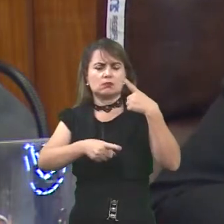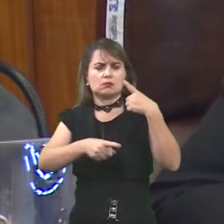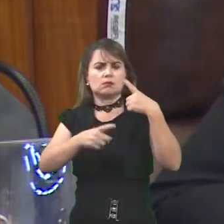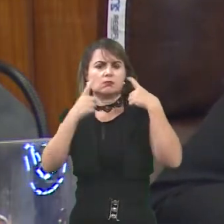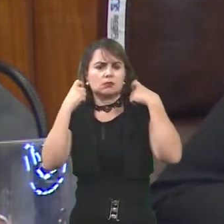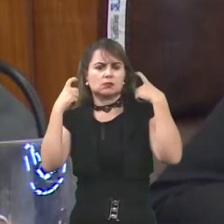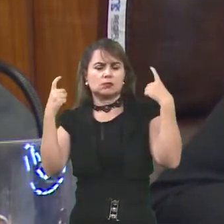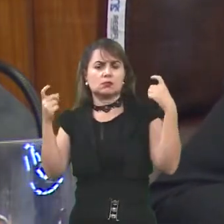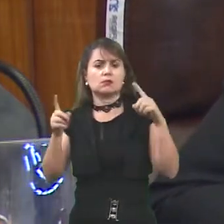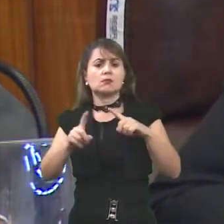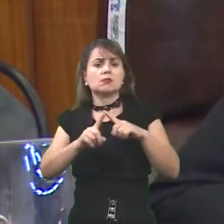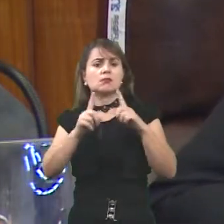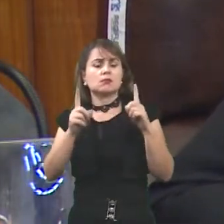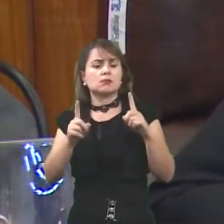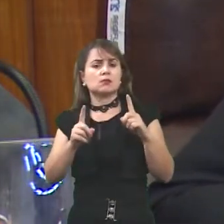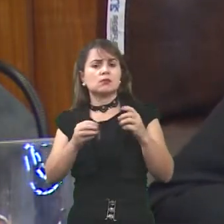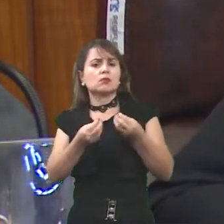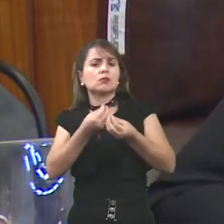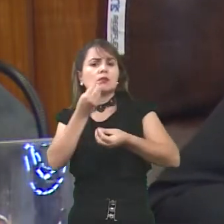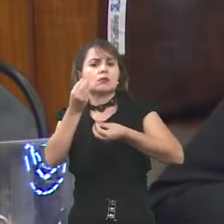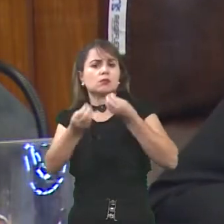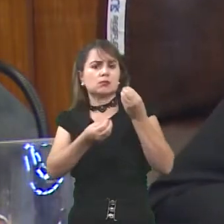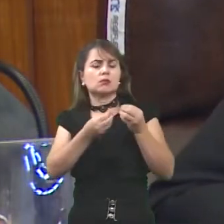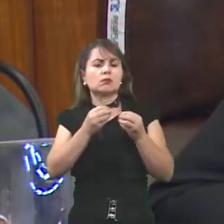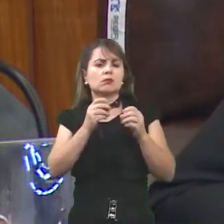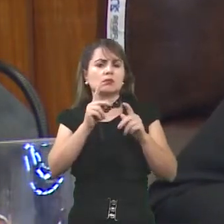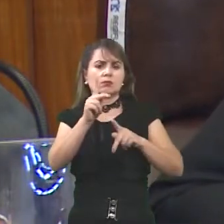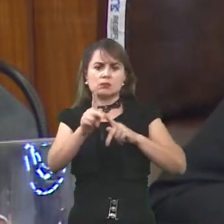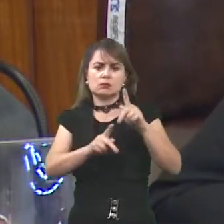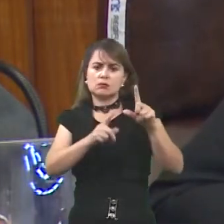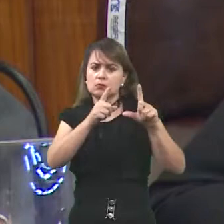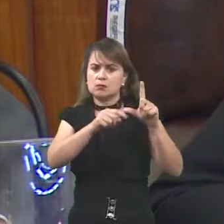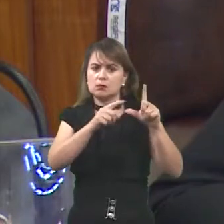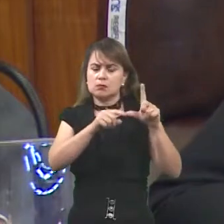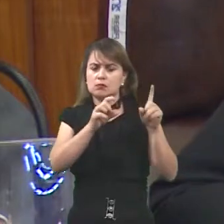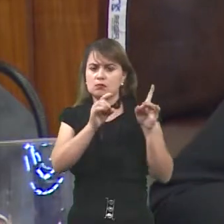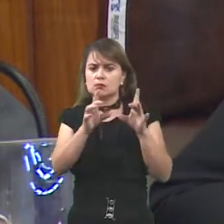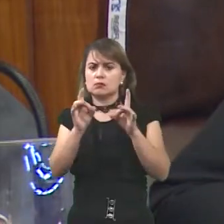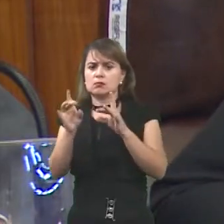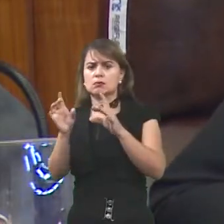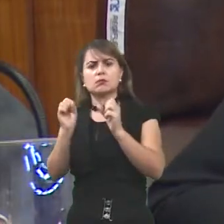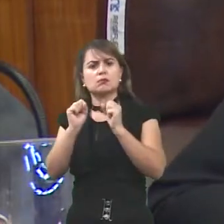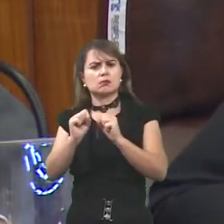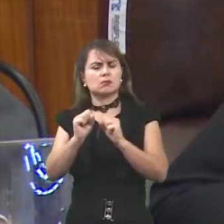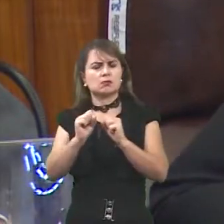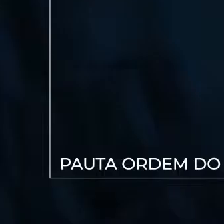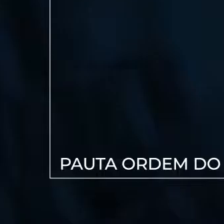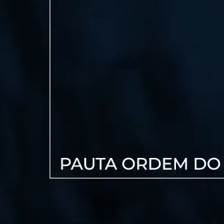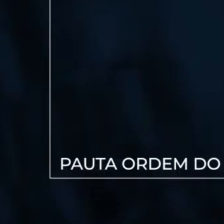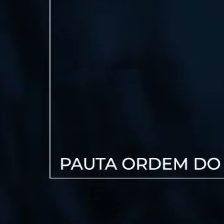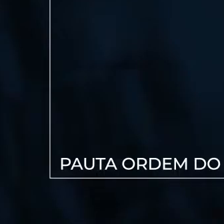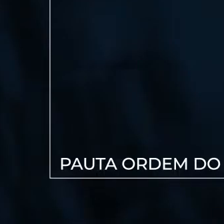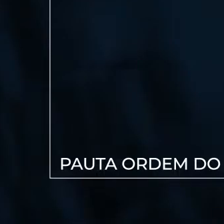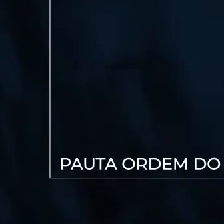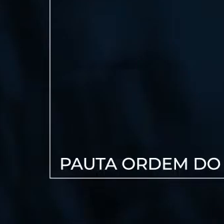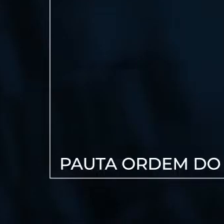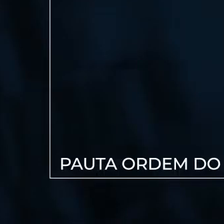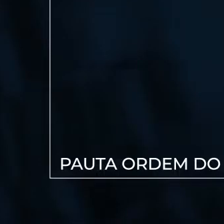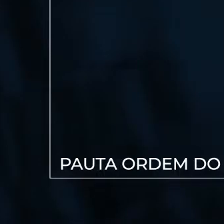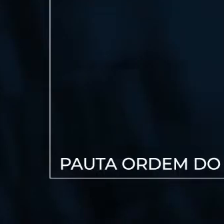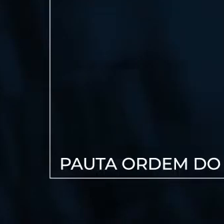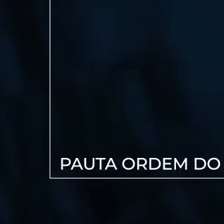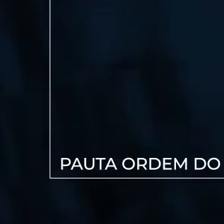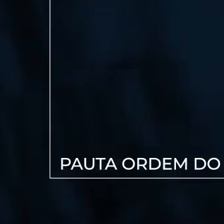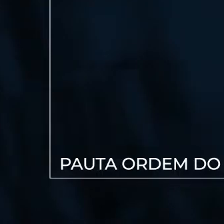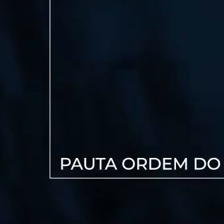dúvida e tive ligações também de comerciantes, então resolvi pedir vistas por 5 dias. Da Prefeitura foi